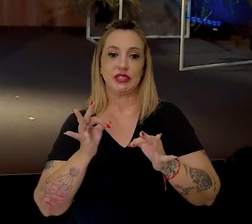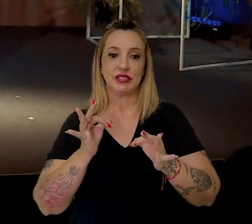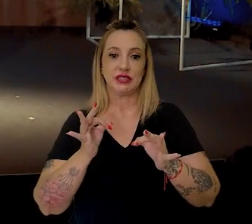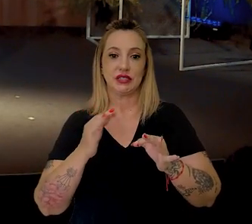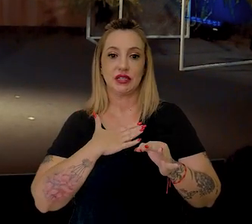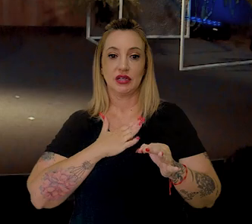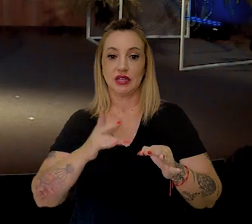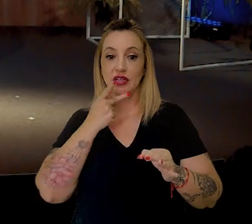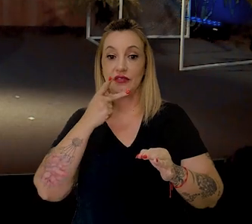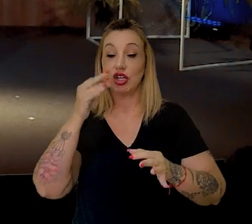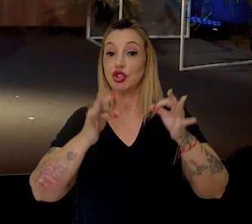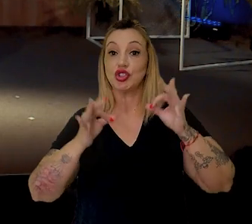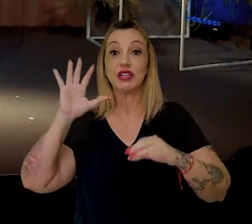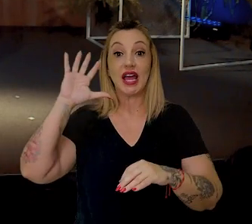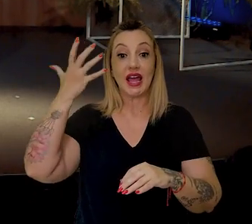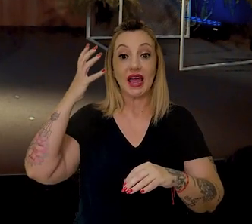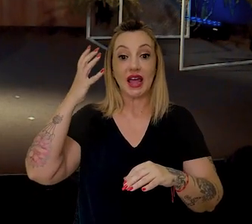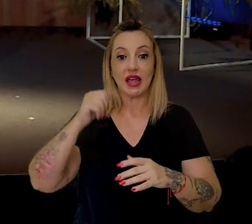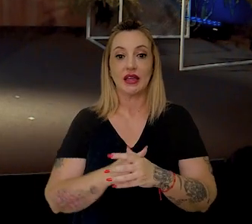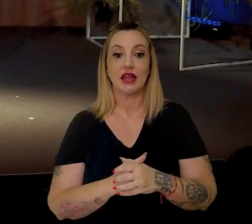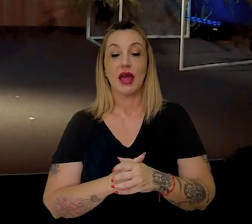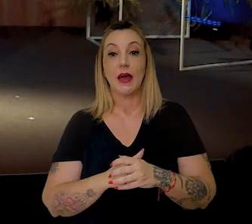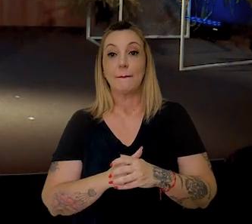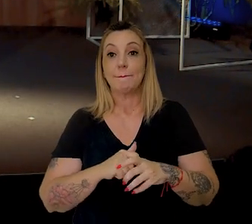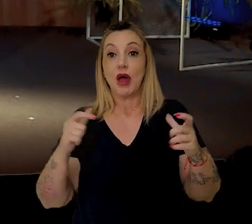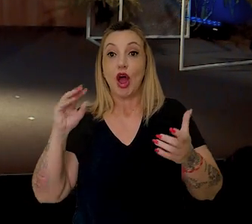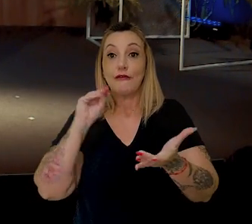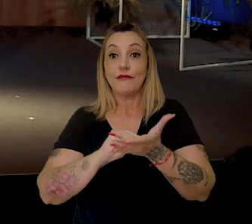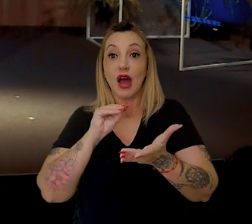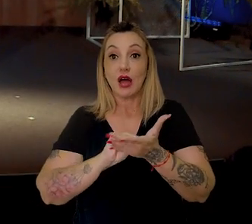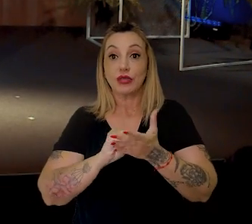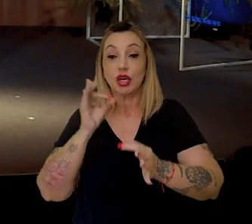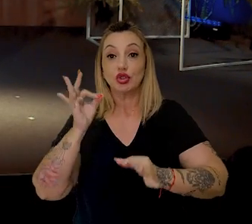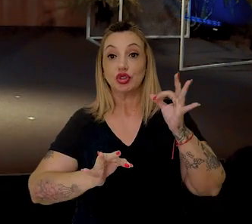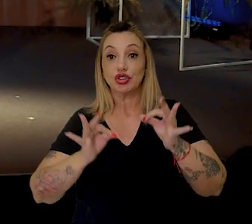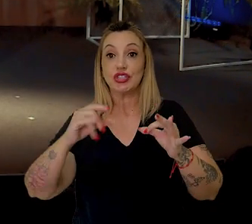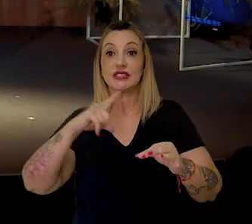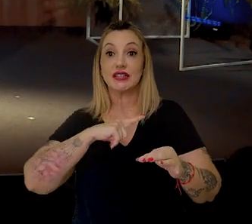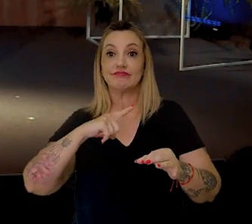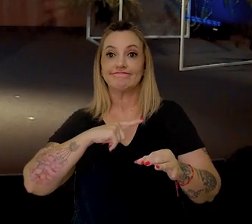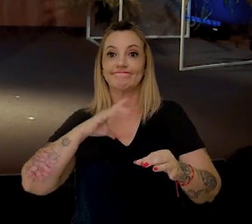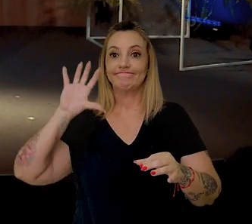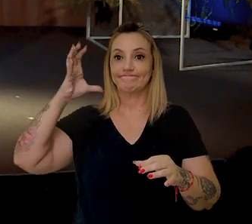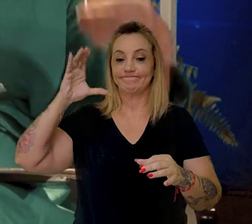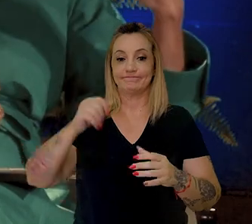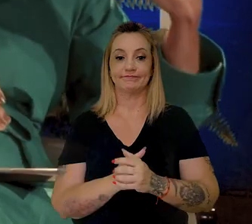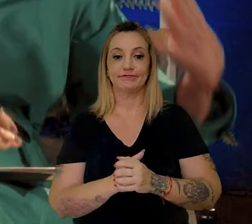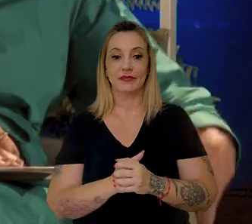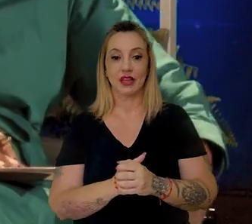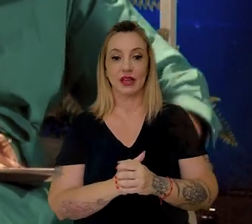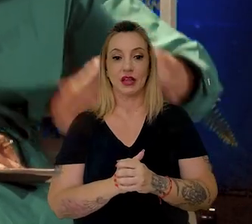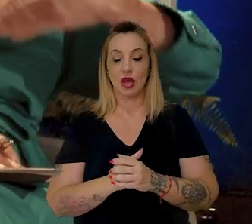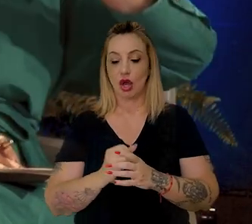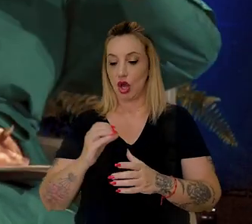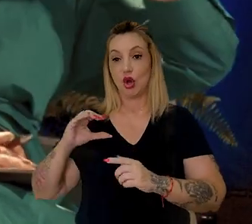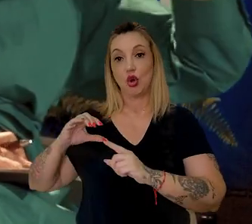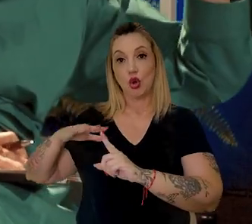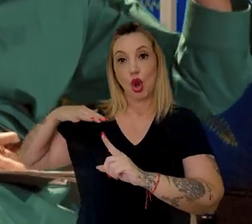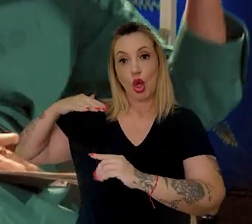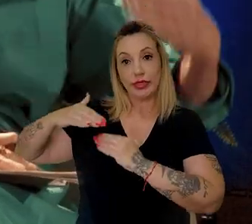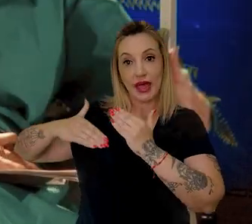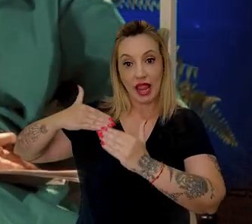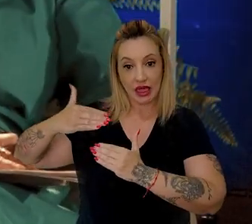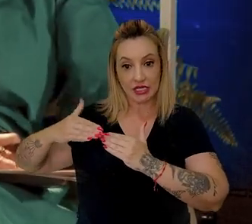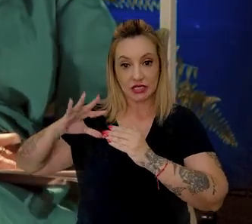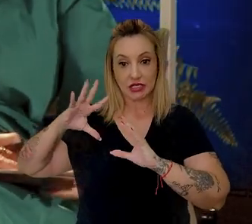eu não gosto de falar nem de Justiça climática é a maior injustiça climática que nós podemos ter o colonialismo tudo isso que foi